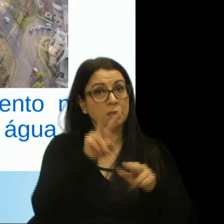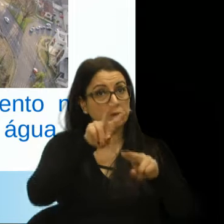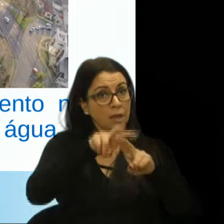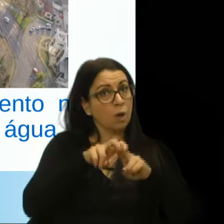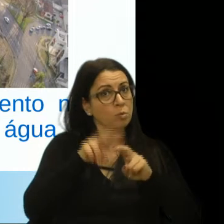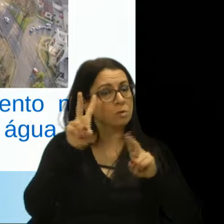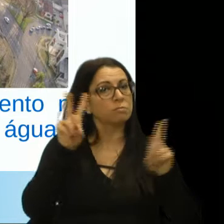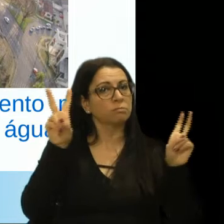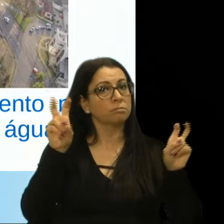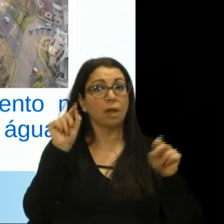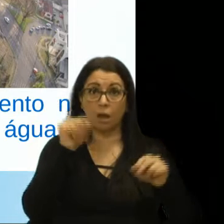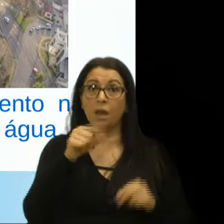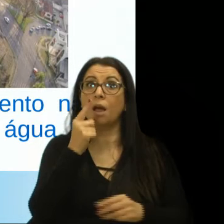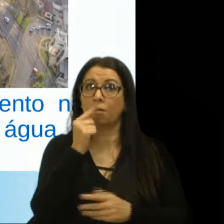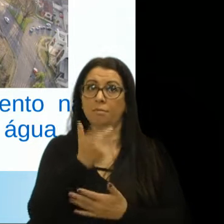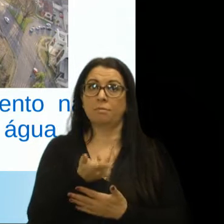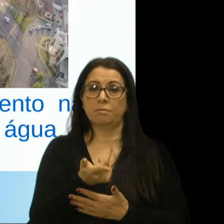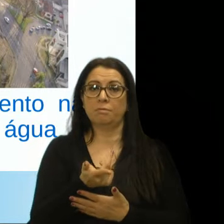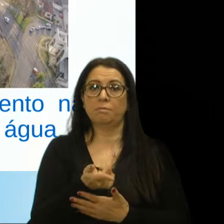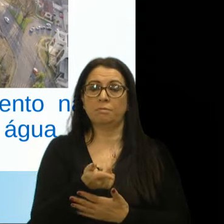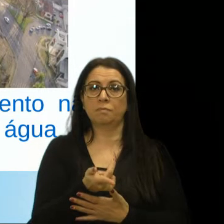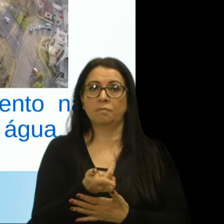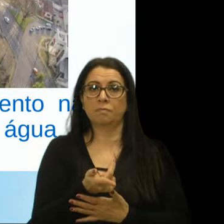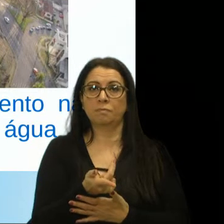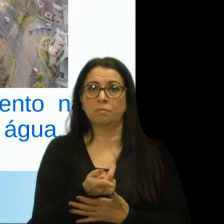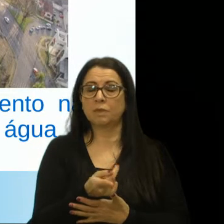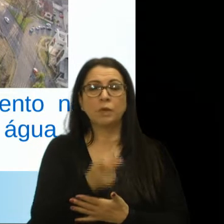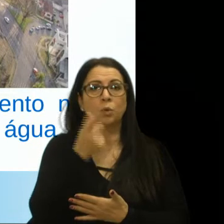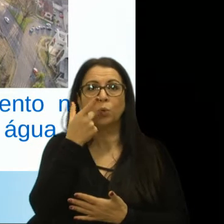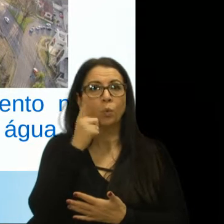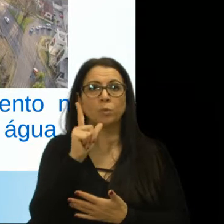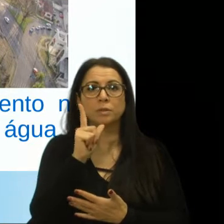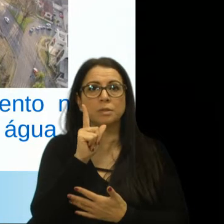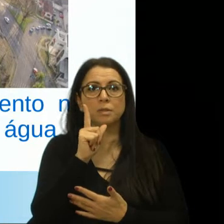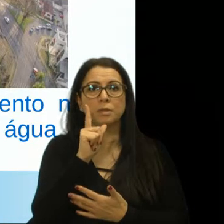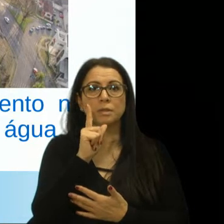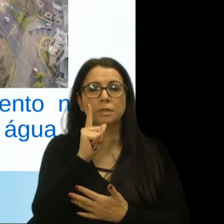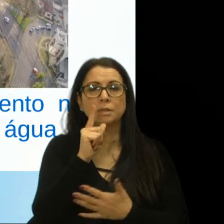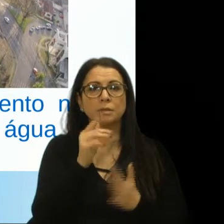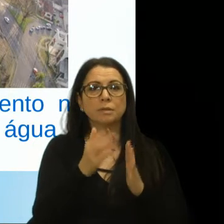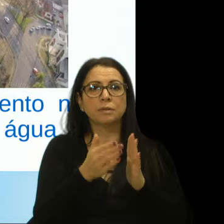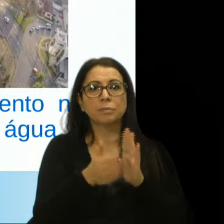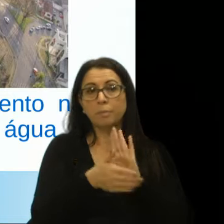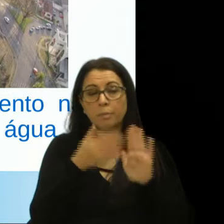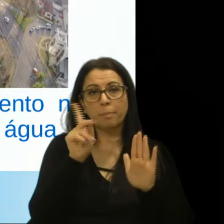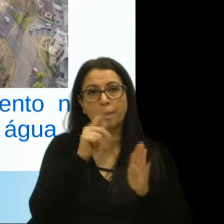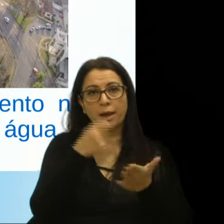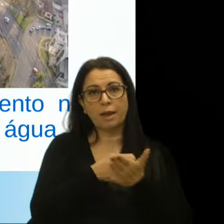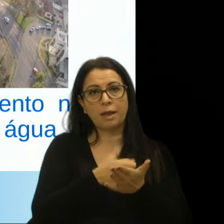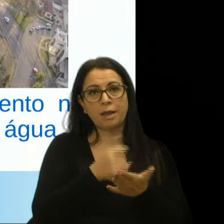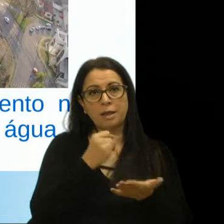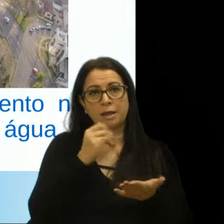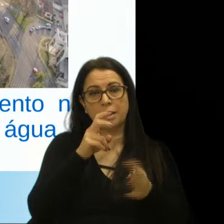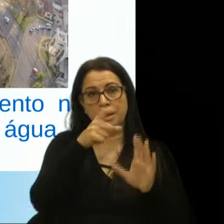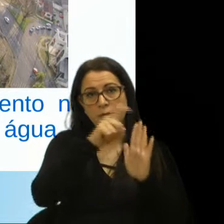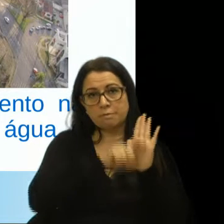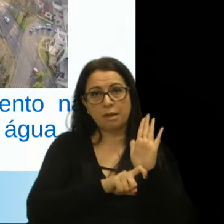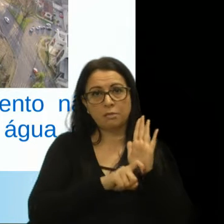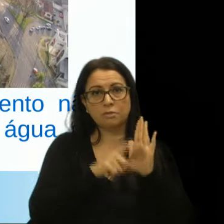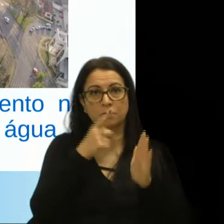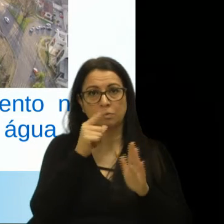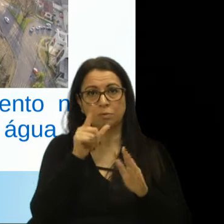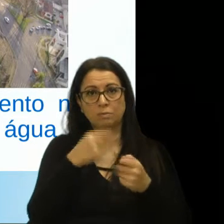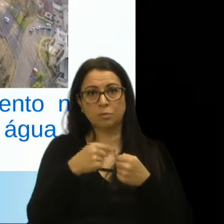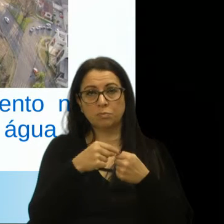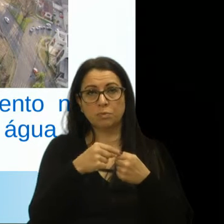é água. Ele não conseguia ser isento da taxa d'água do município. Ele não usa. Ele